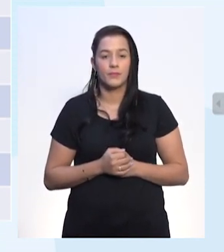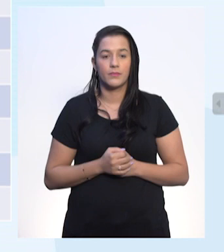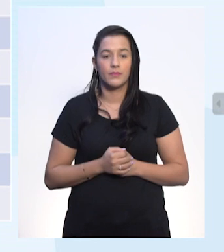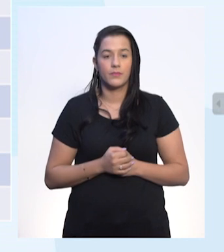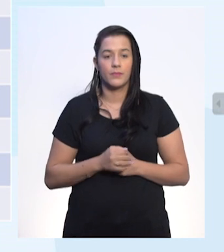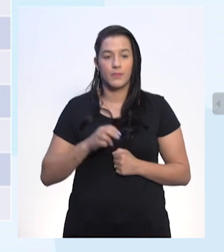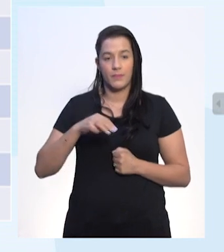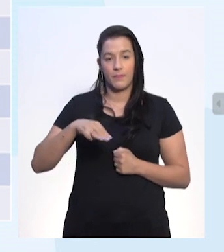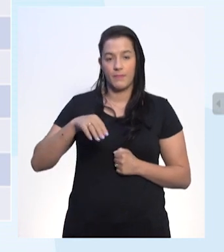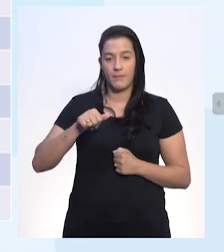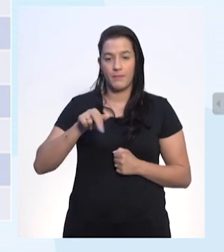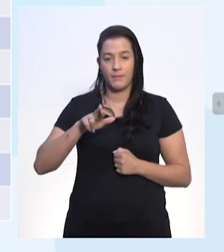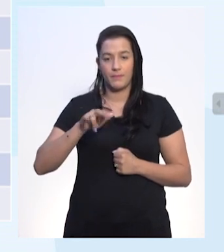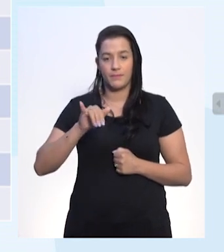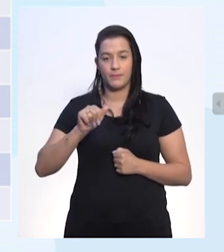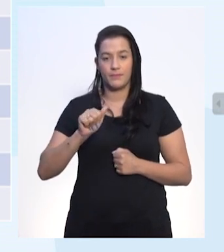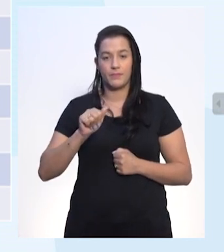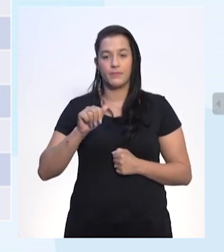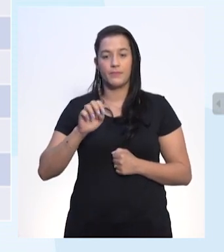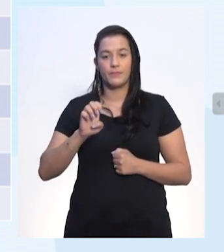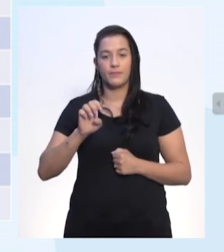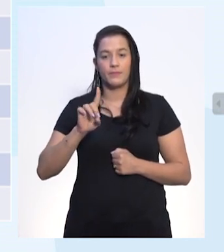A Maria Eduarda